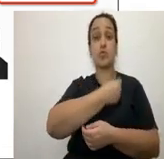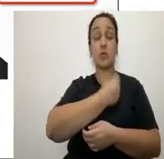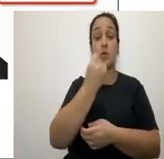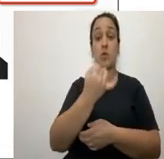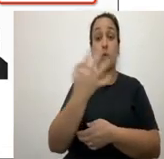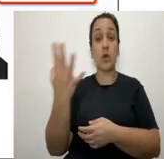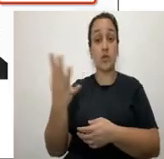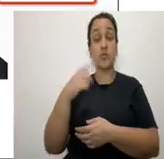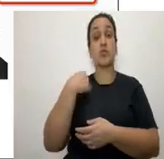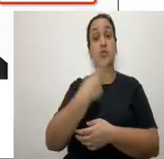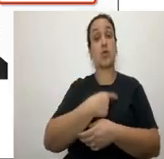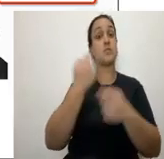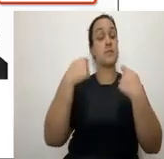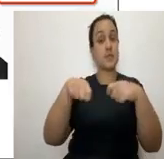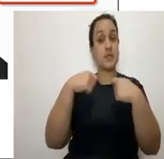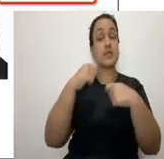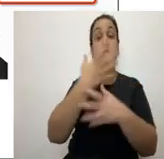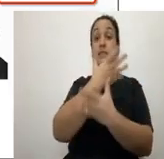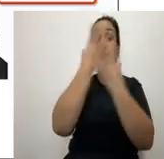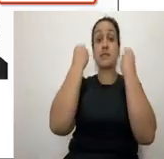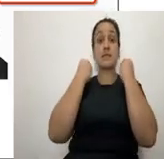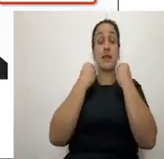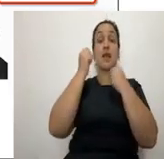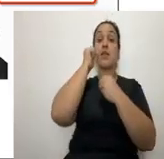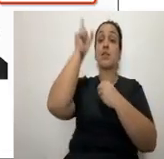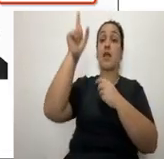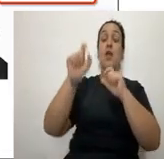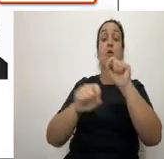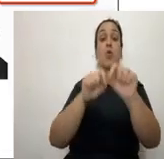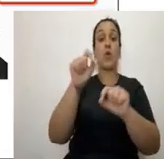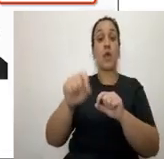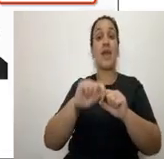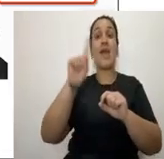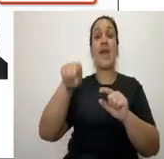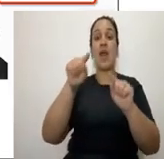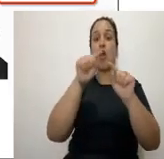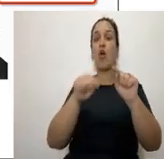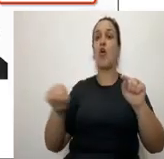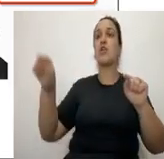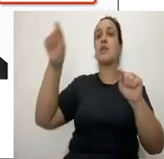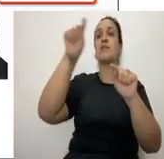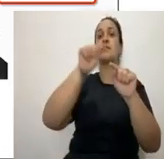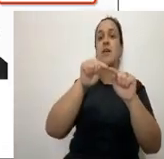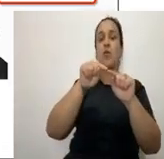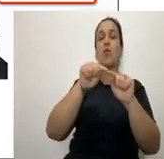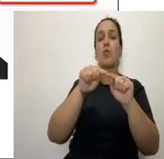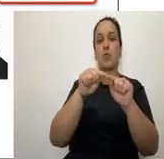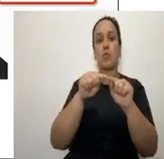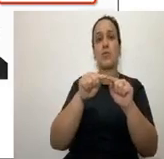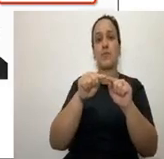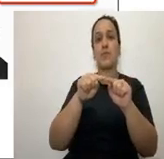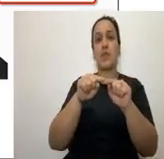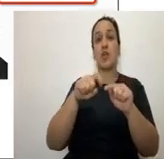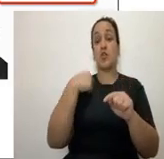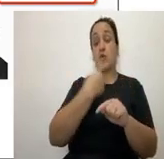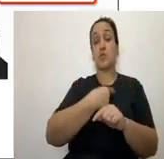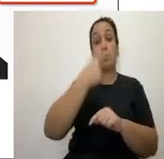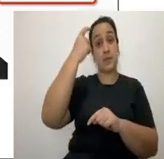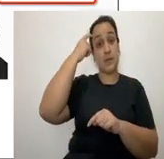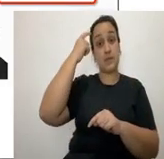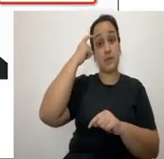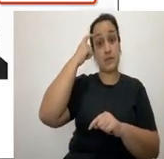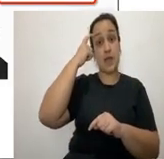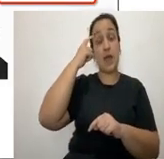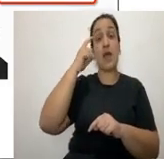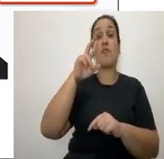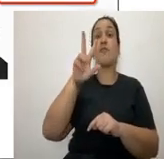último número quântico, né? Que na verdade a gente tem que esquecer essa ideia que é a rotação em torno, né?